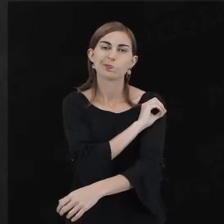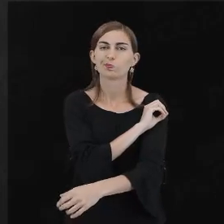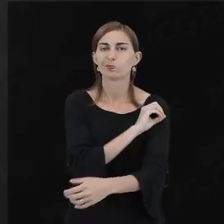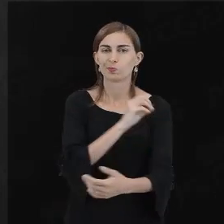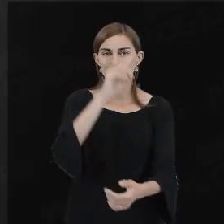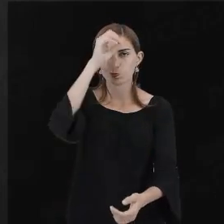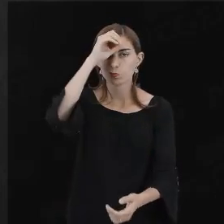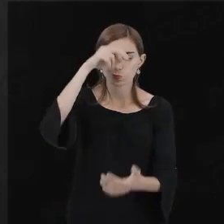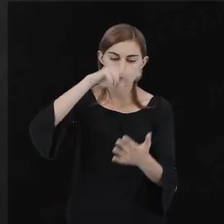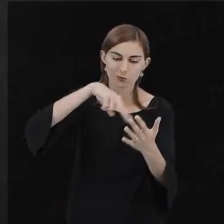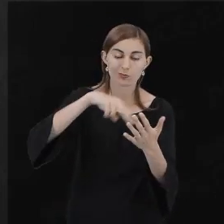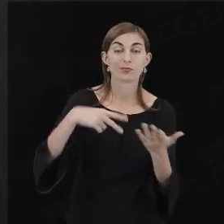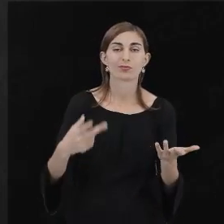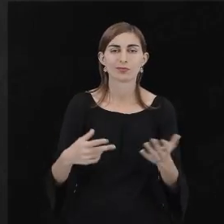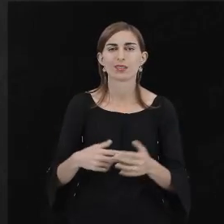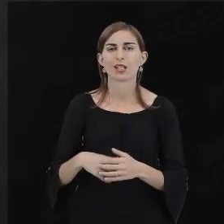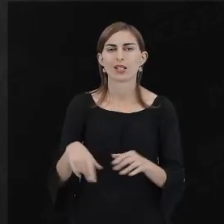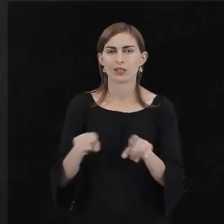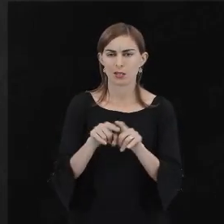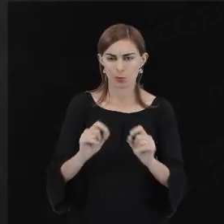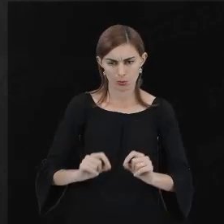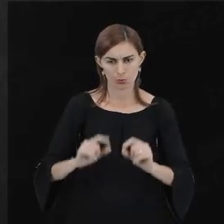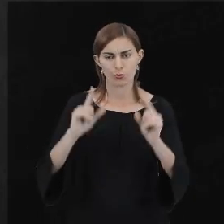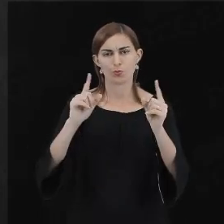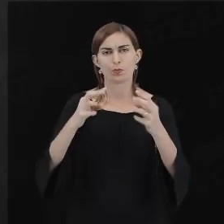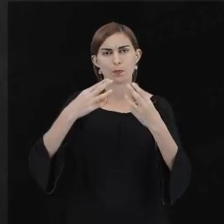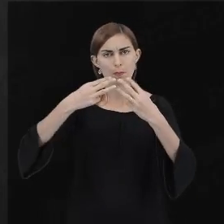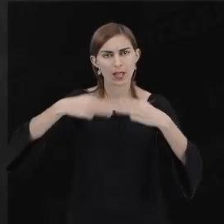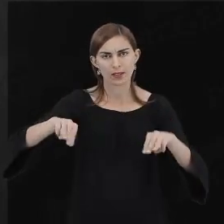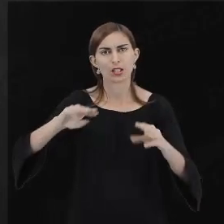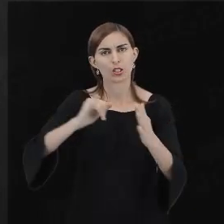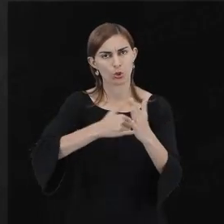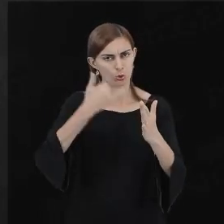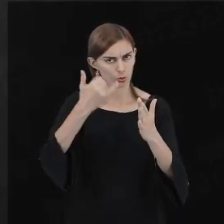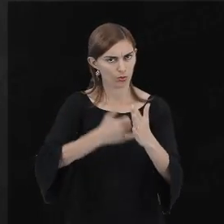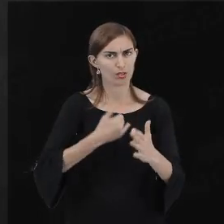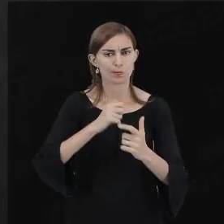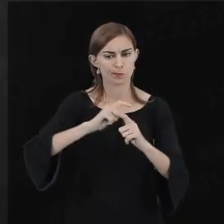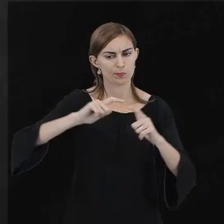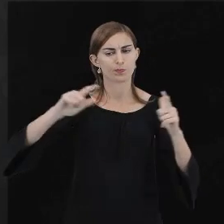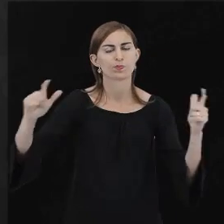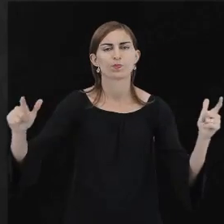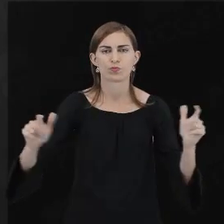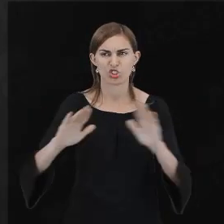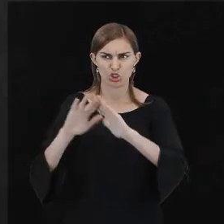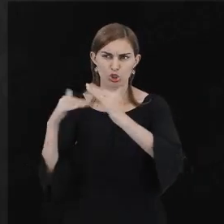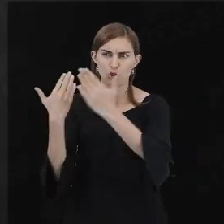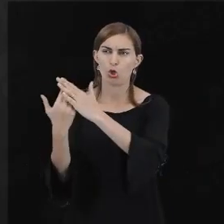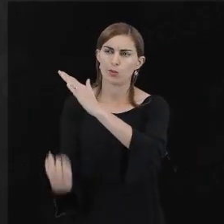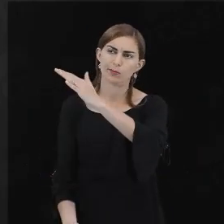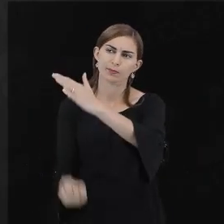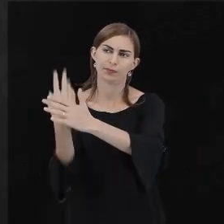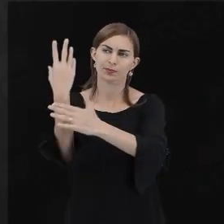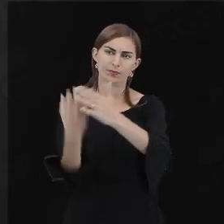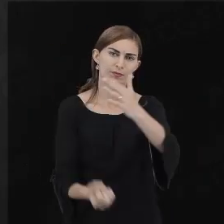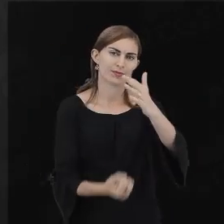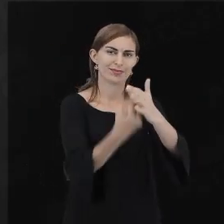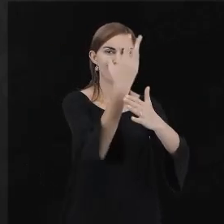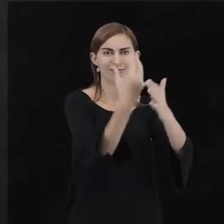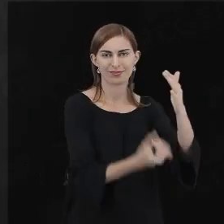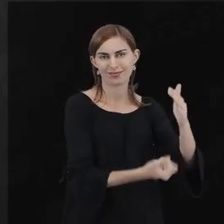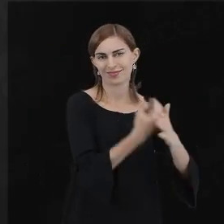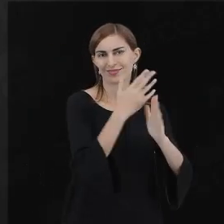significativa expansão das matrículas escolares, não se pode negar a expansão das redes, né? E a gente antes não